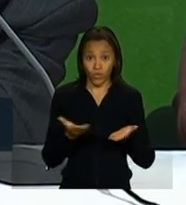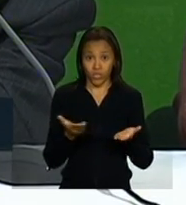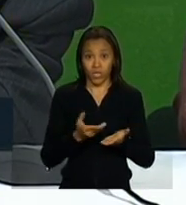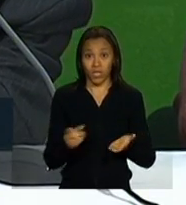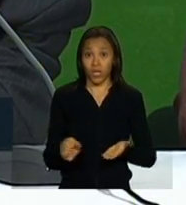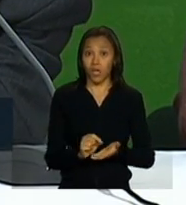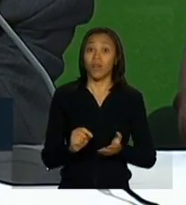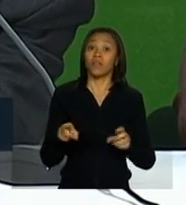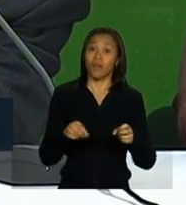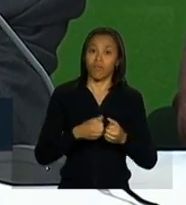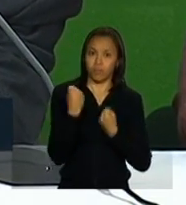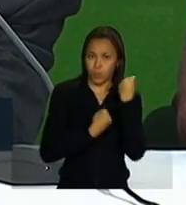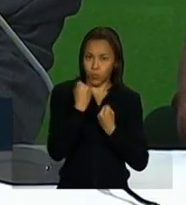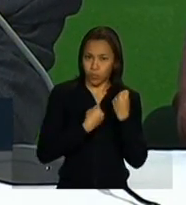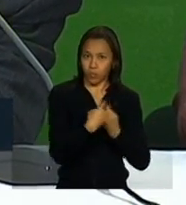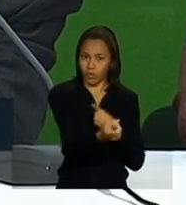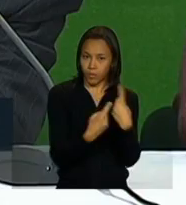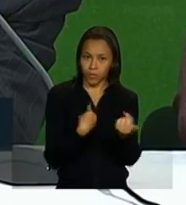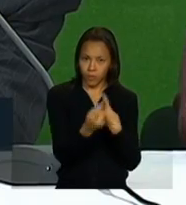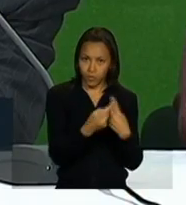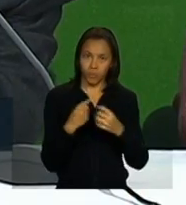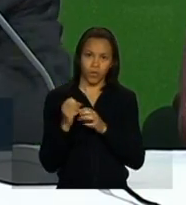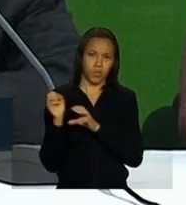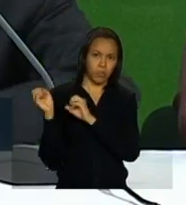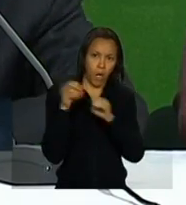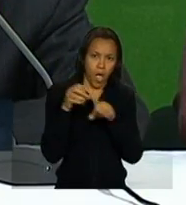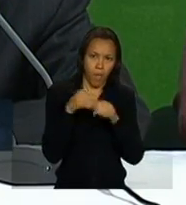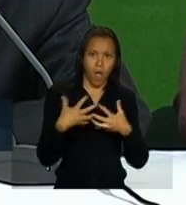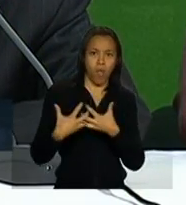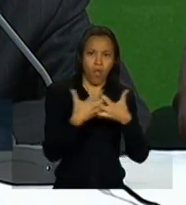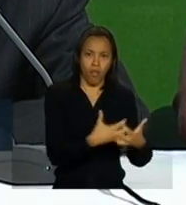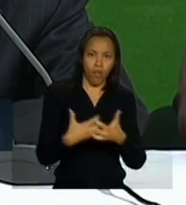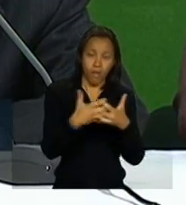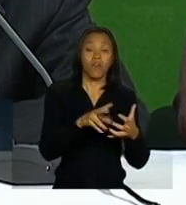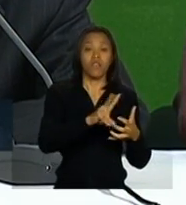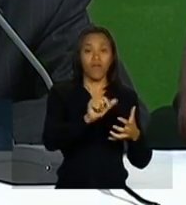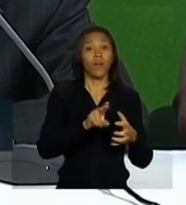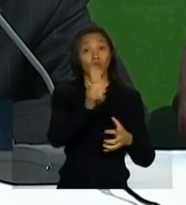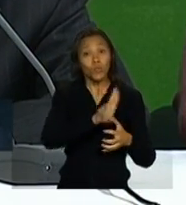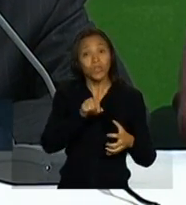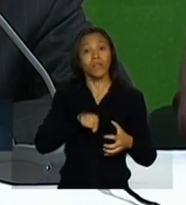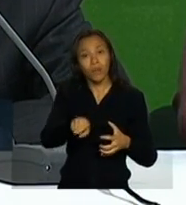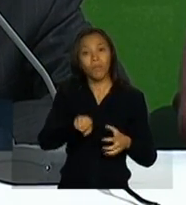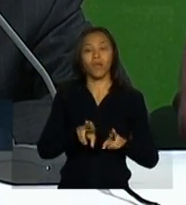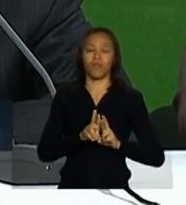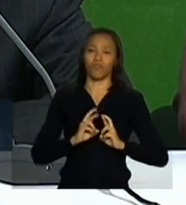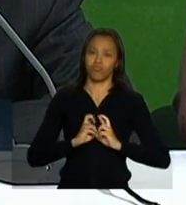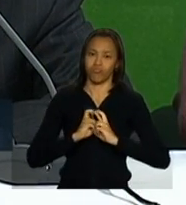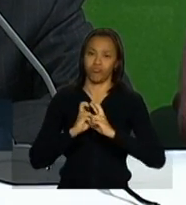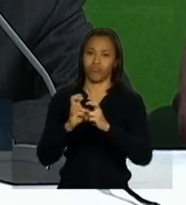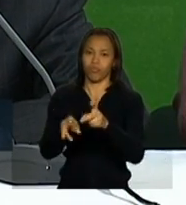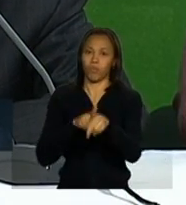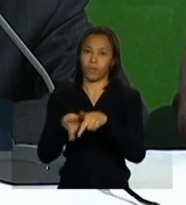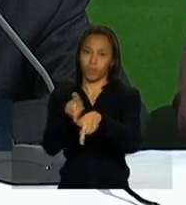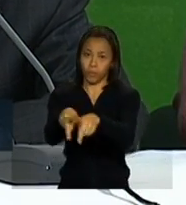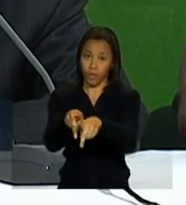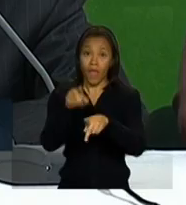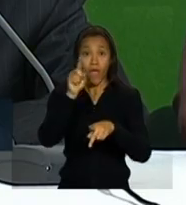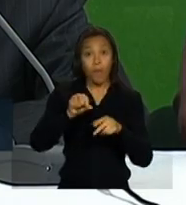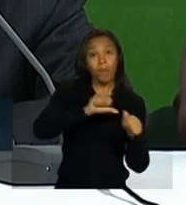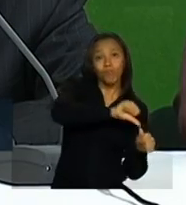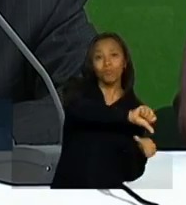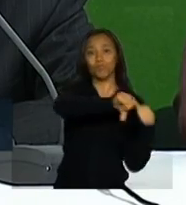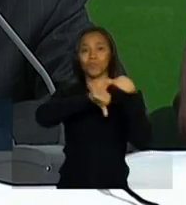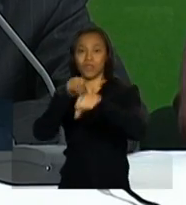transporte rodoviário e que vão passar a se utilizar do transporte ferroviário. Isso é uma mudança na matriz de cargas. Nós já dizíamos